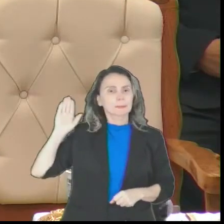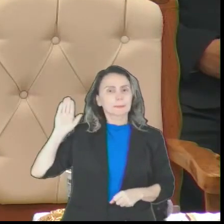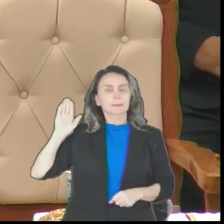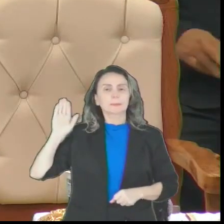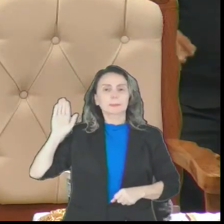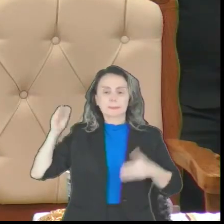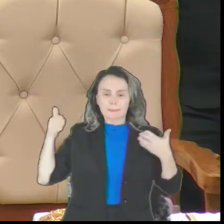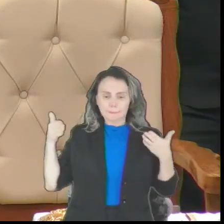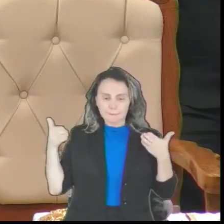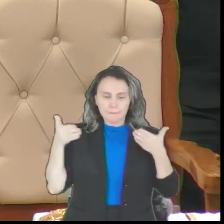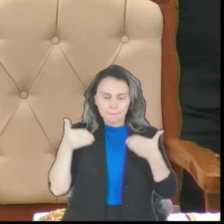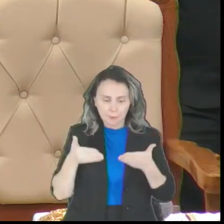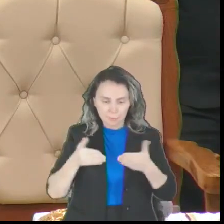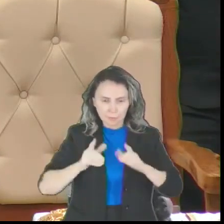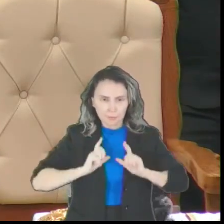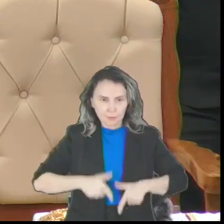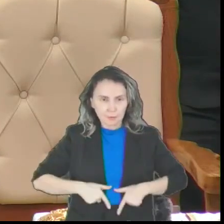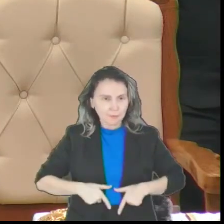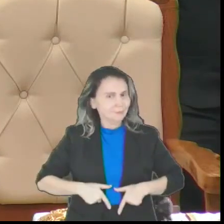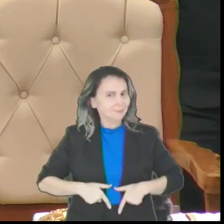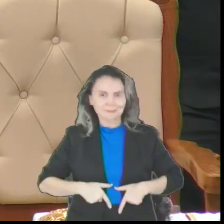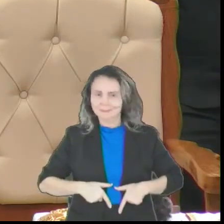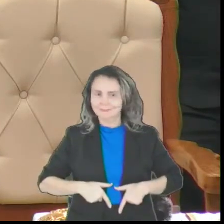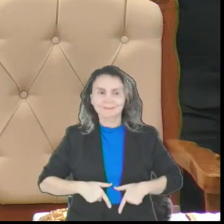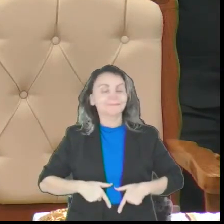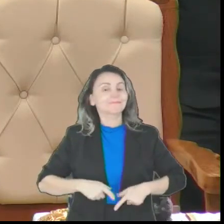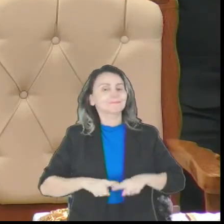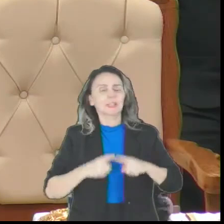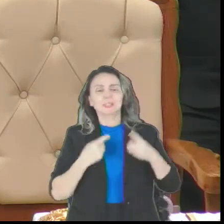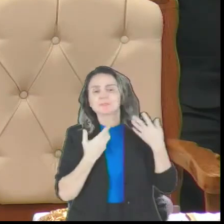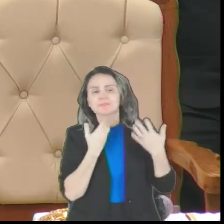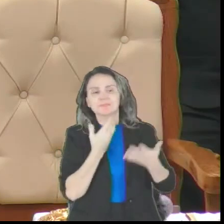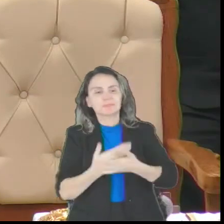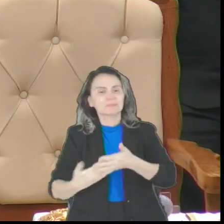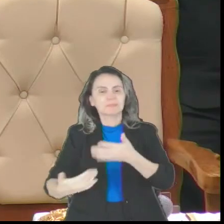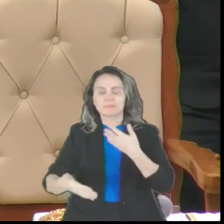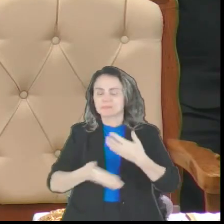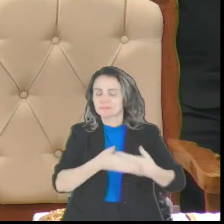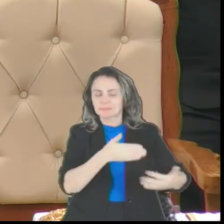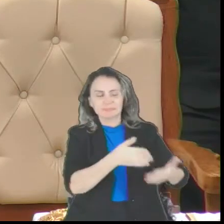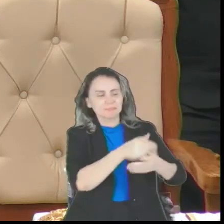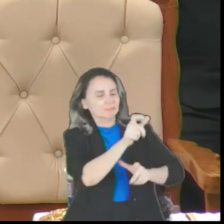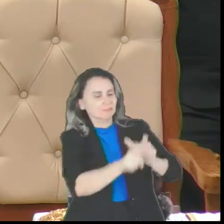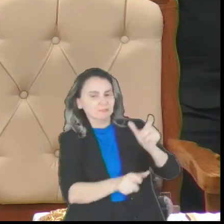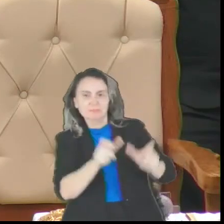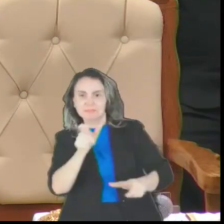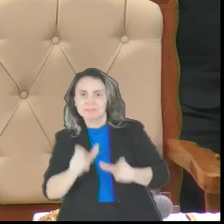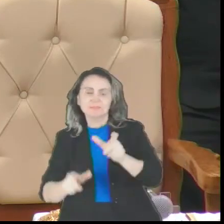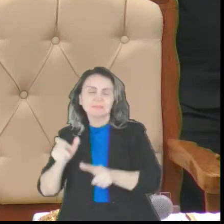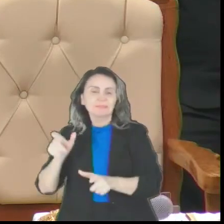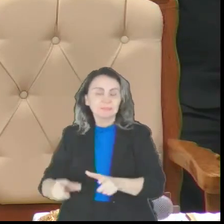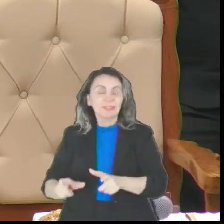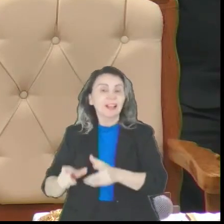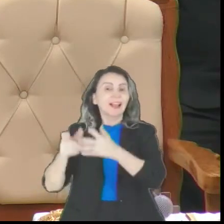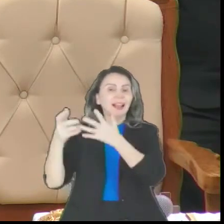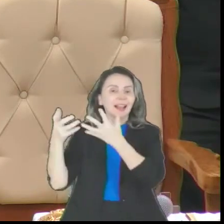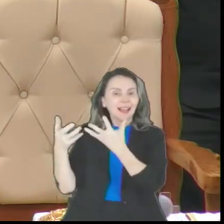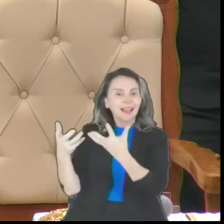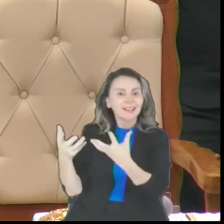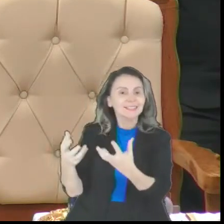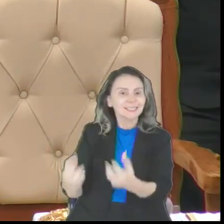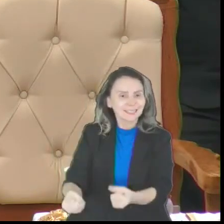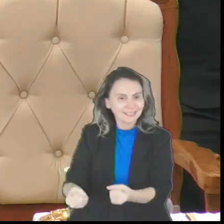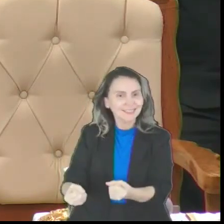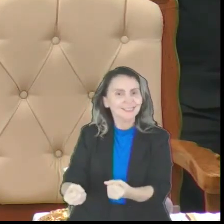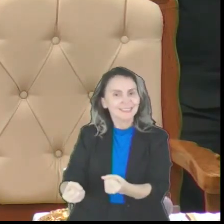de Israel, mas a todos aqueles que aceitarem de bom grado a mensagem profética